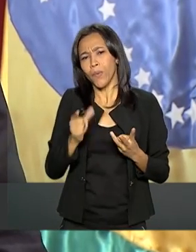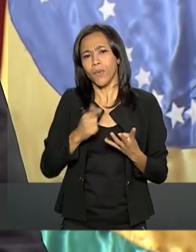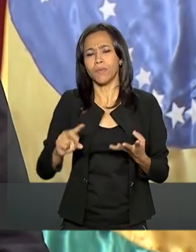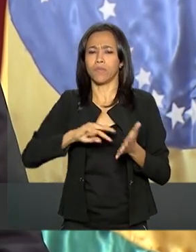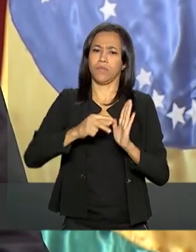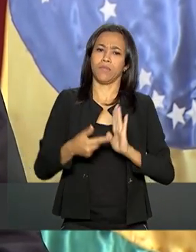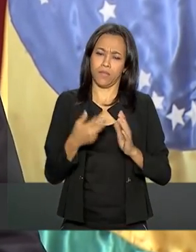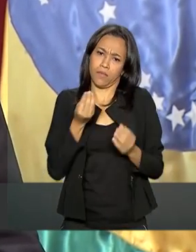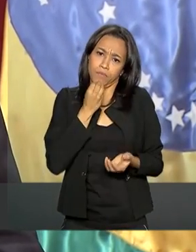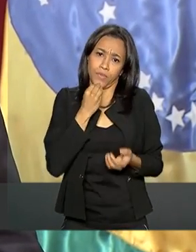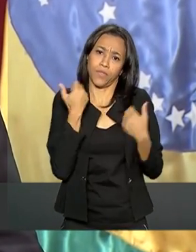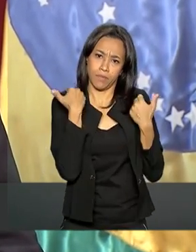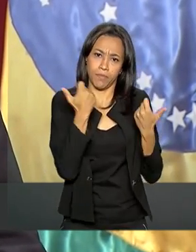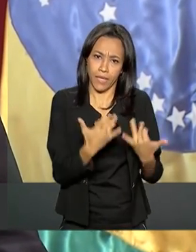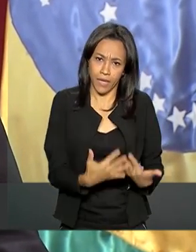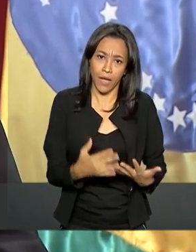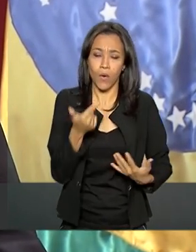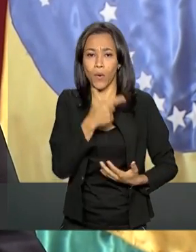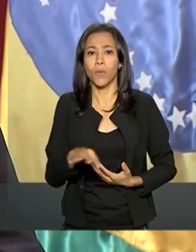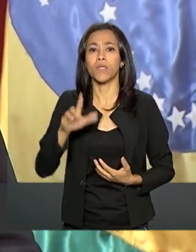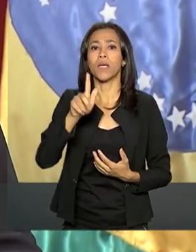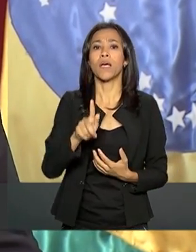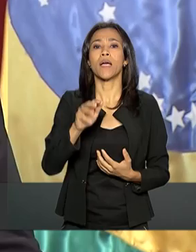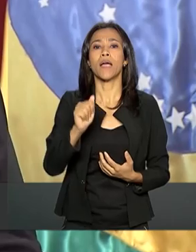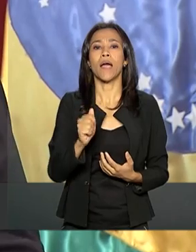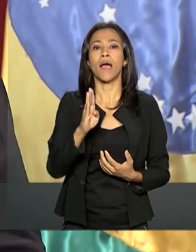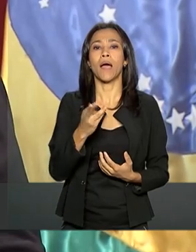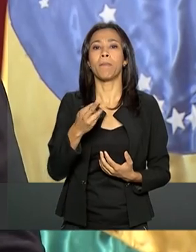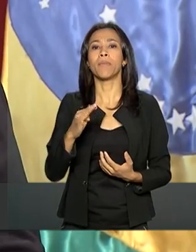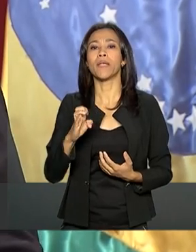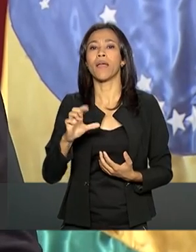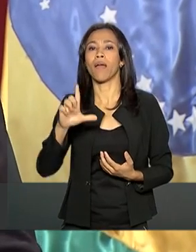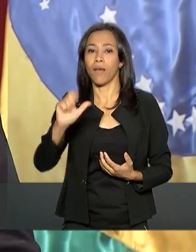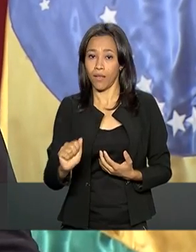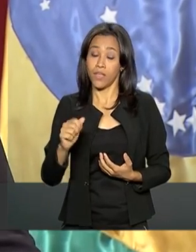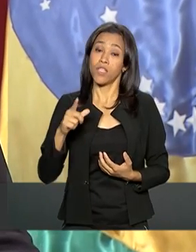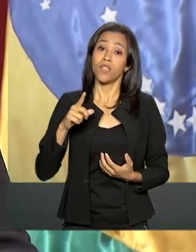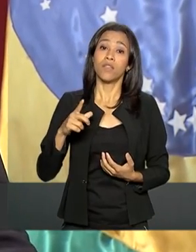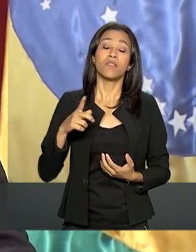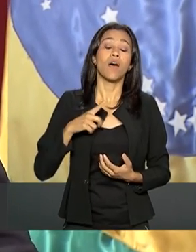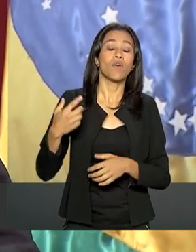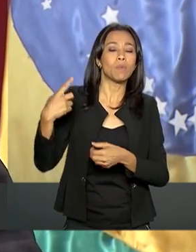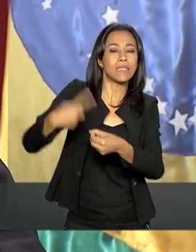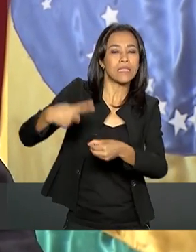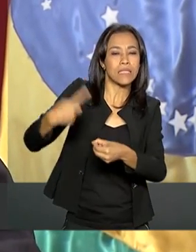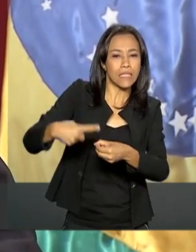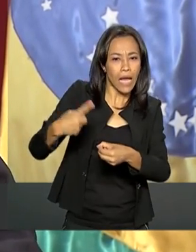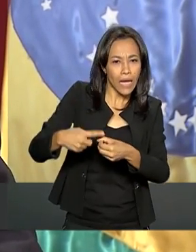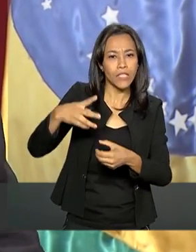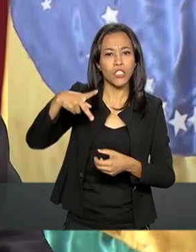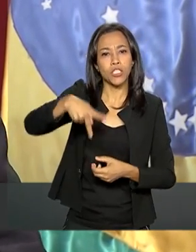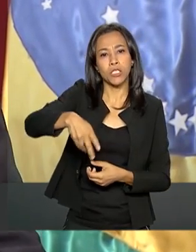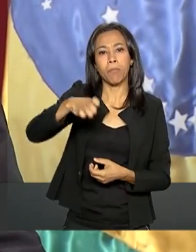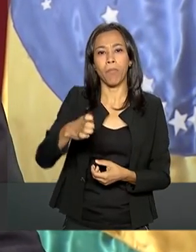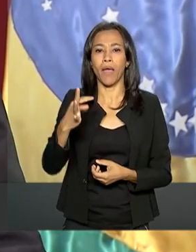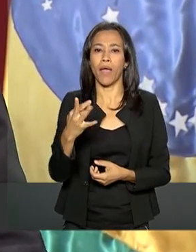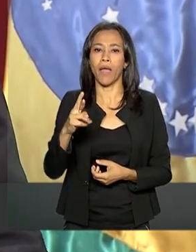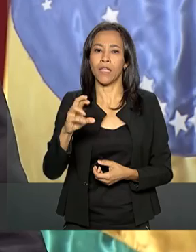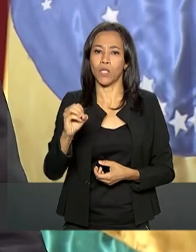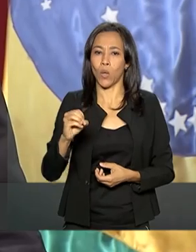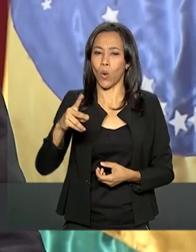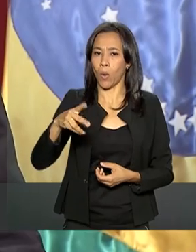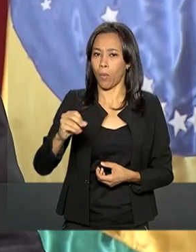que eu poderia dizer. Por exemplo, Gabriela Mistral estava em Petrópolis como cônsul do Chile, nessa cidade brasileira,